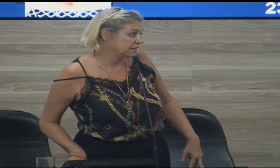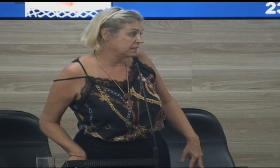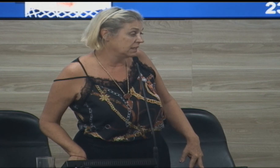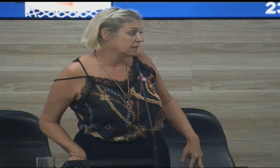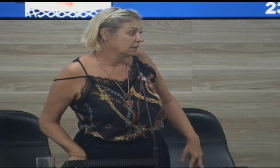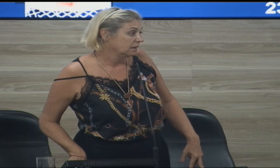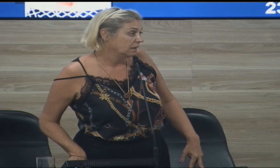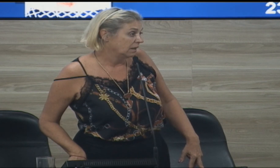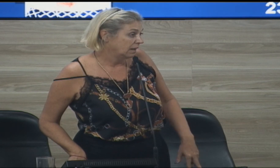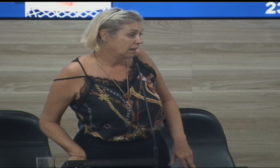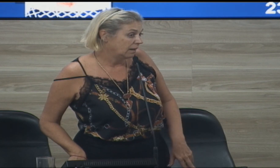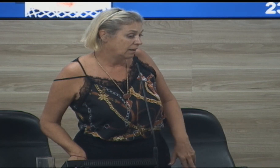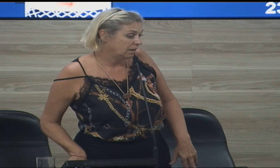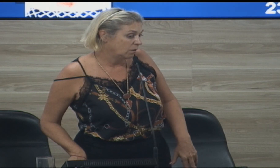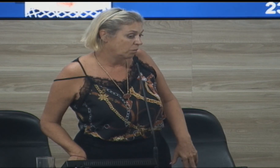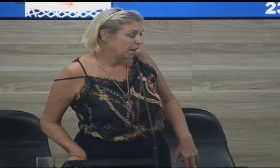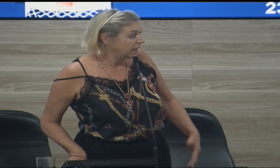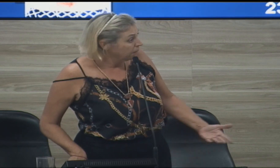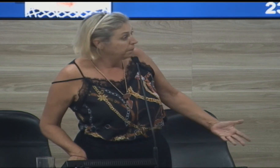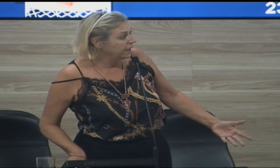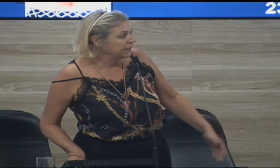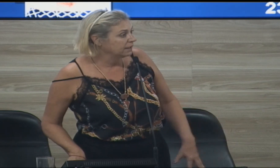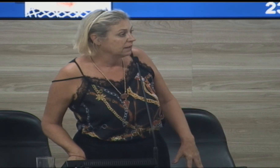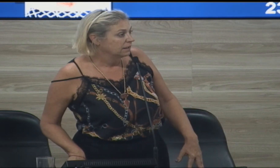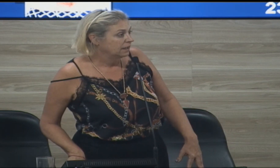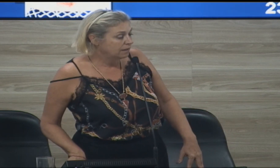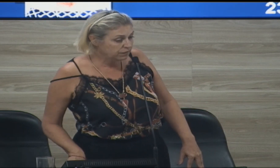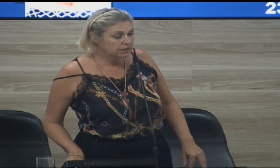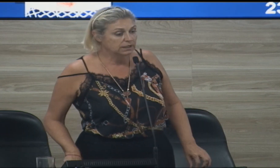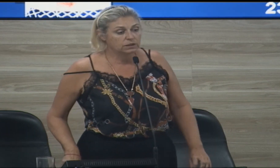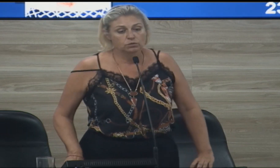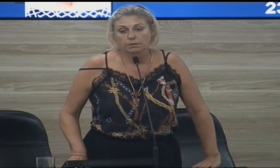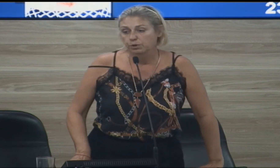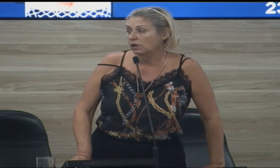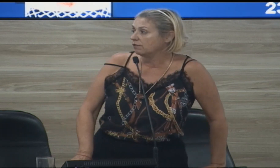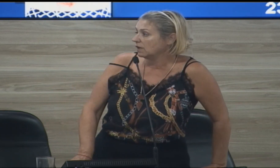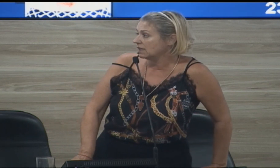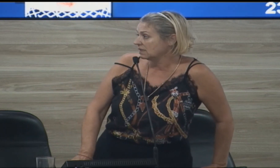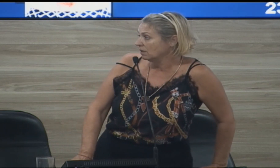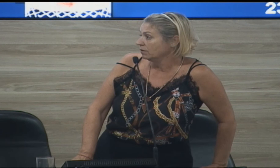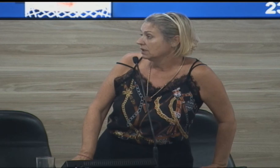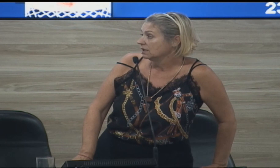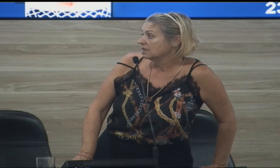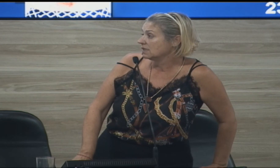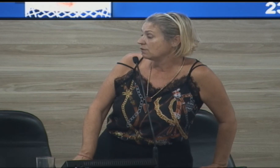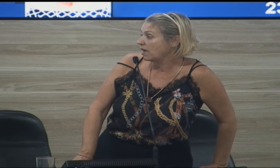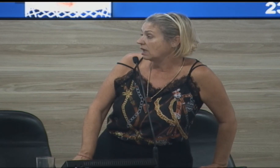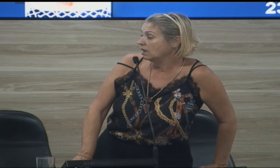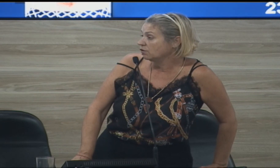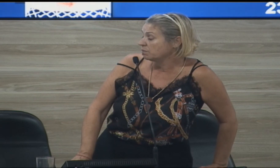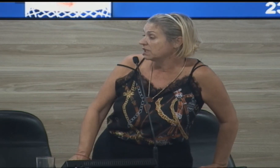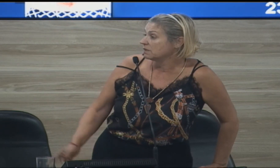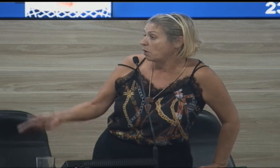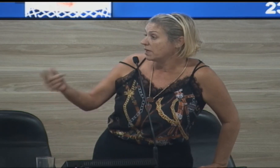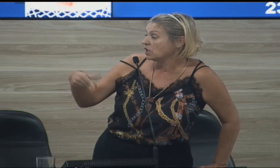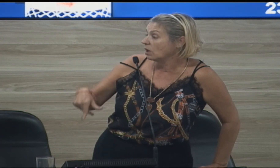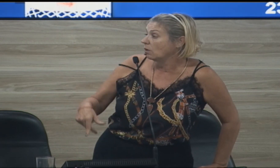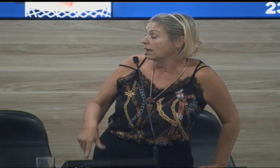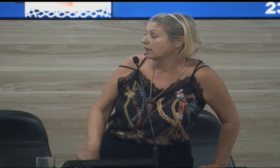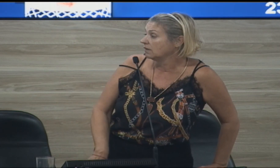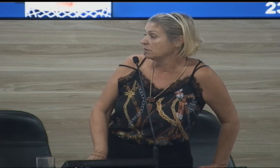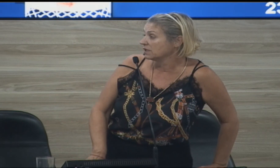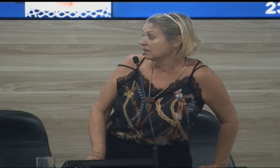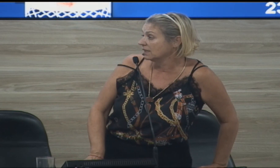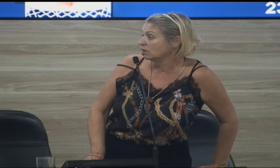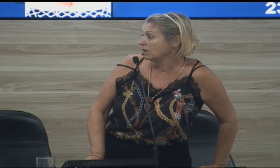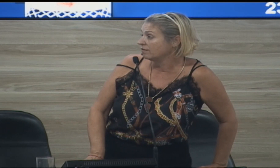possamos fazer uma campanha evitando a proliferação desses fake news, principalmente